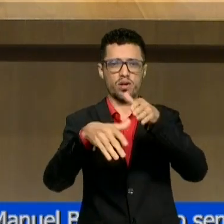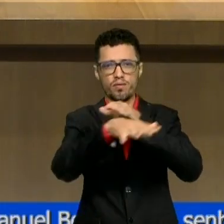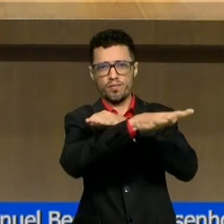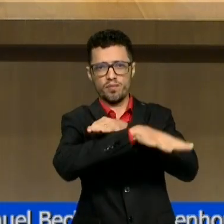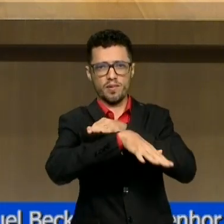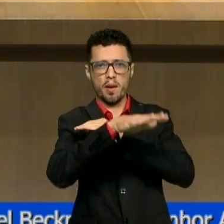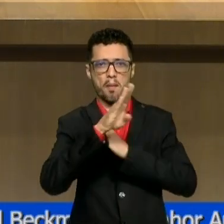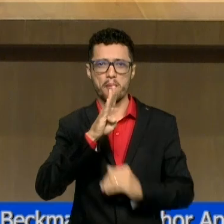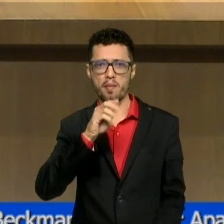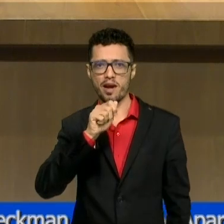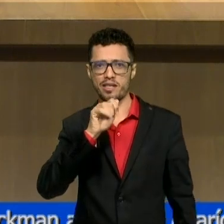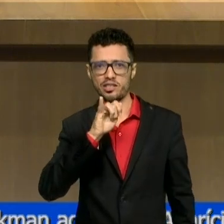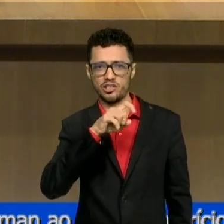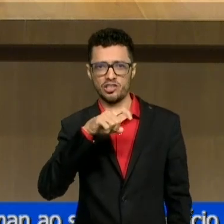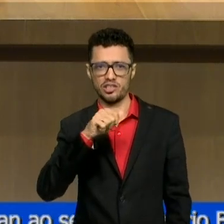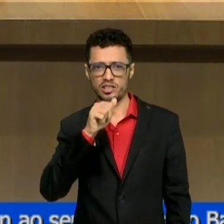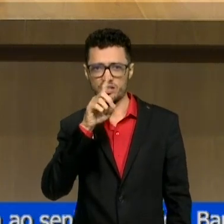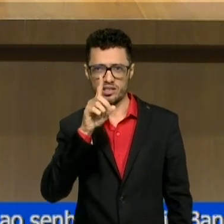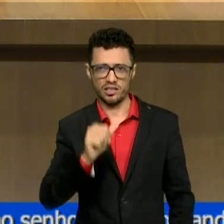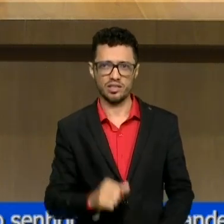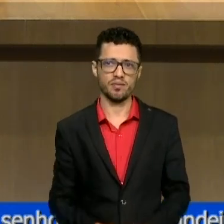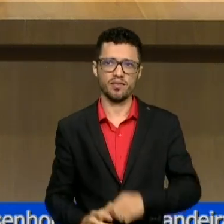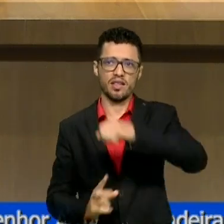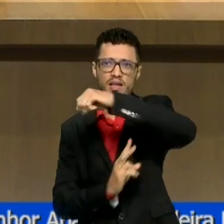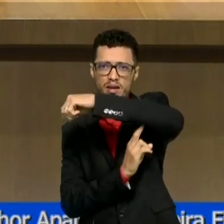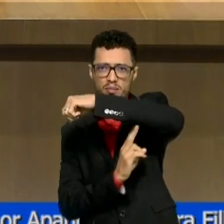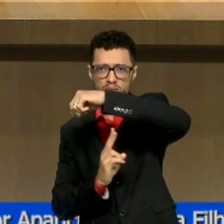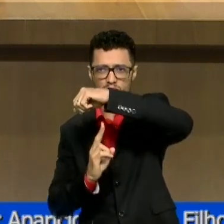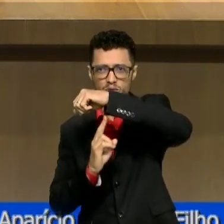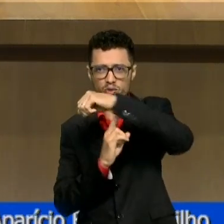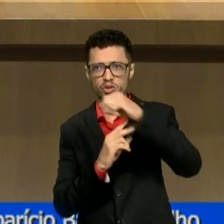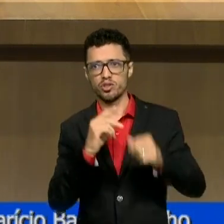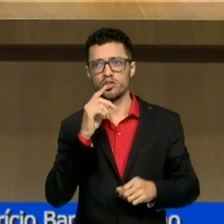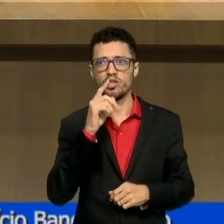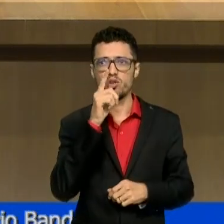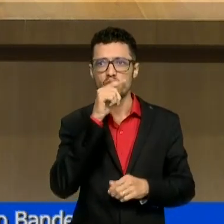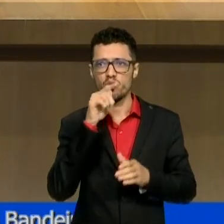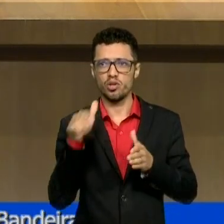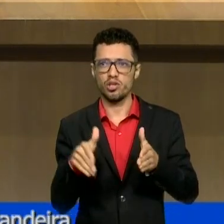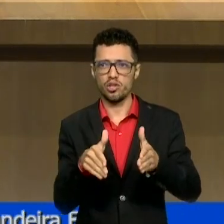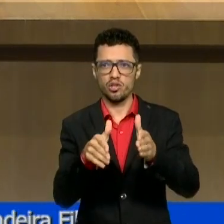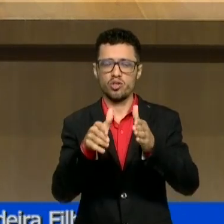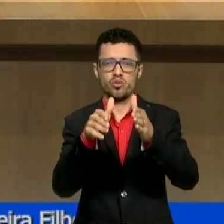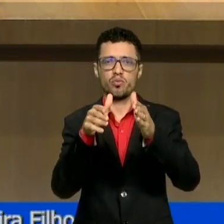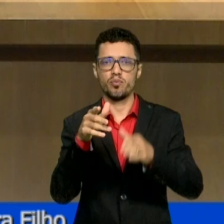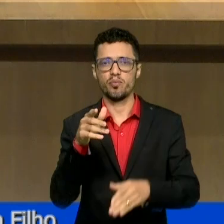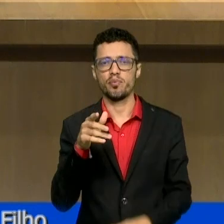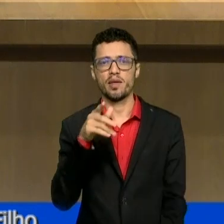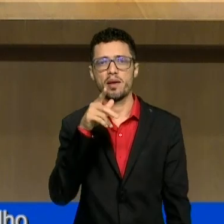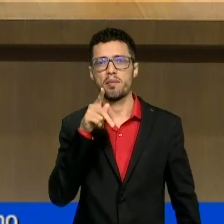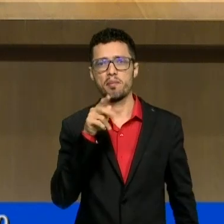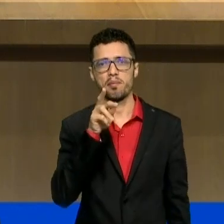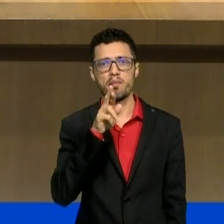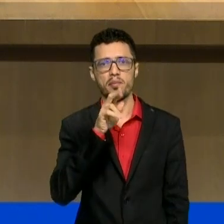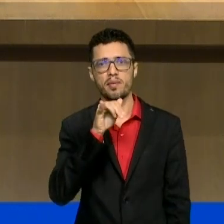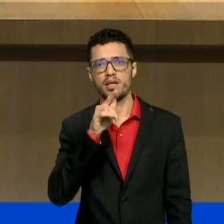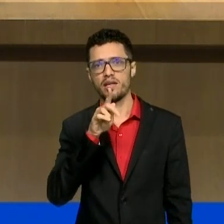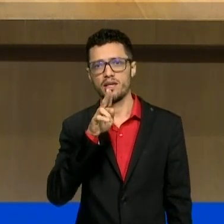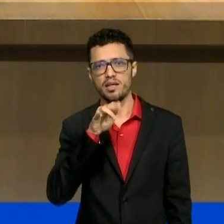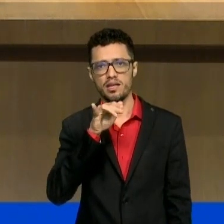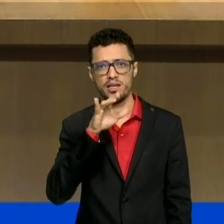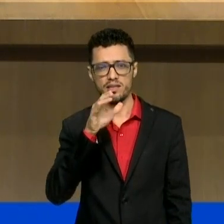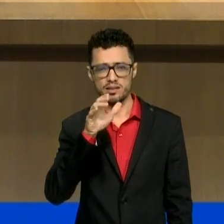Maranhão, a ponte sobre o rio Preguiças, e tantas obras, outras obras. Obras de mobilidade